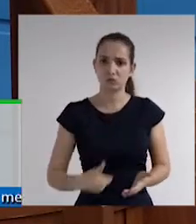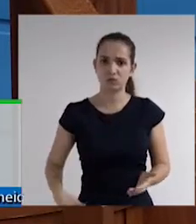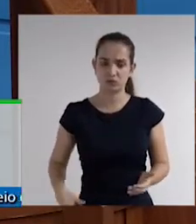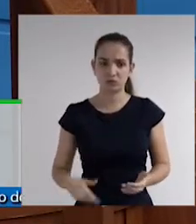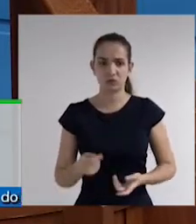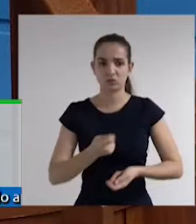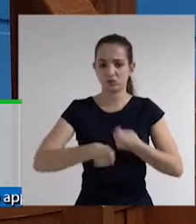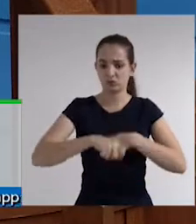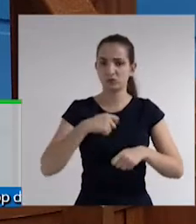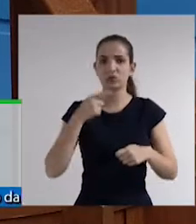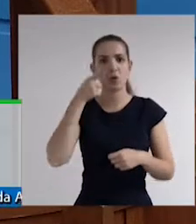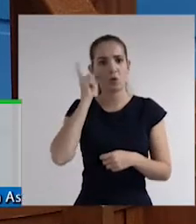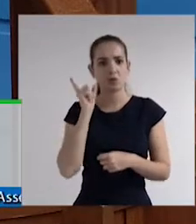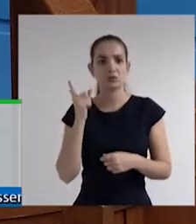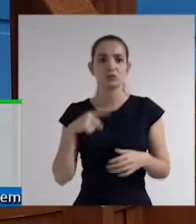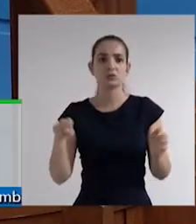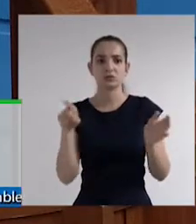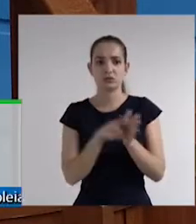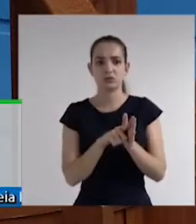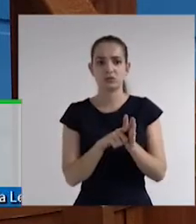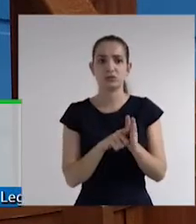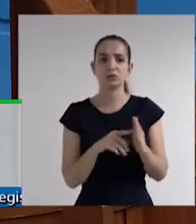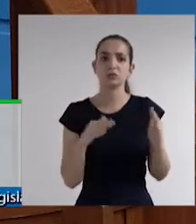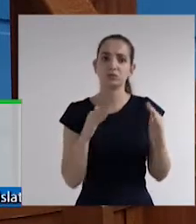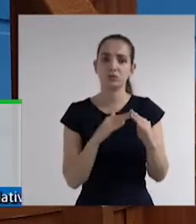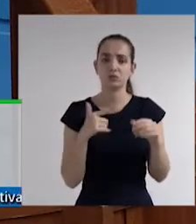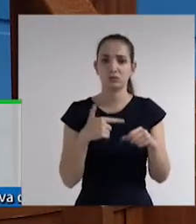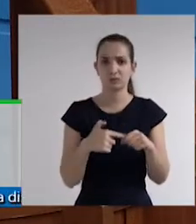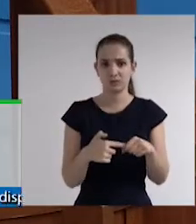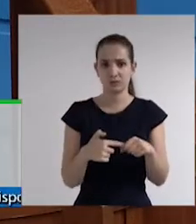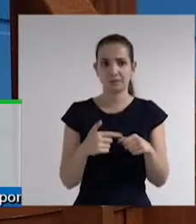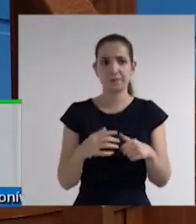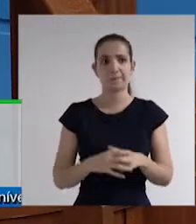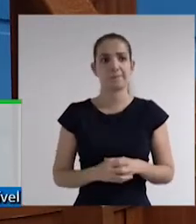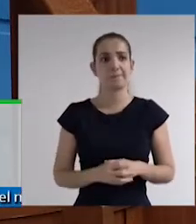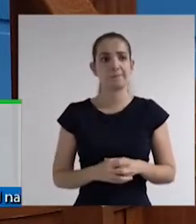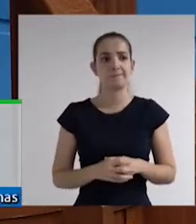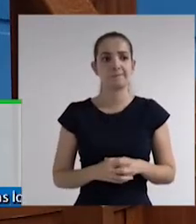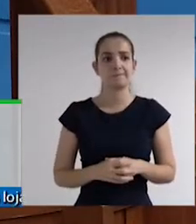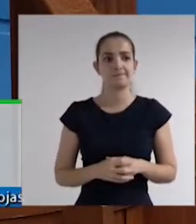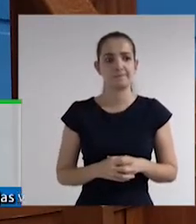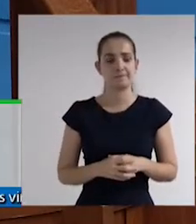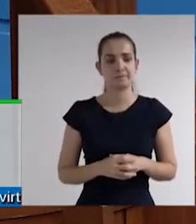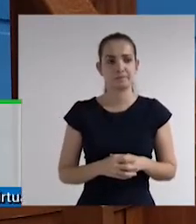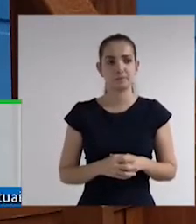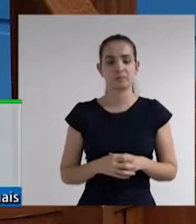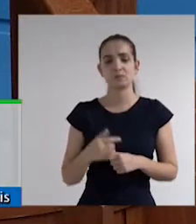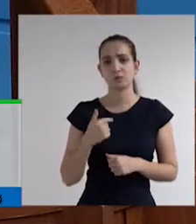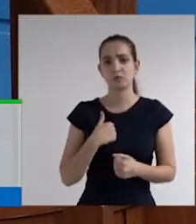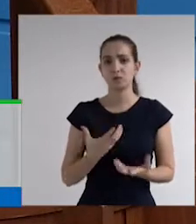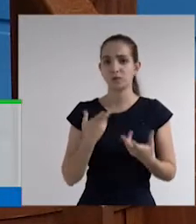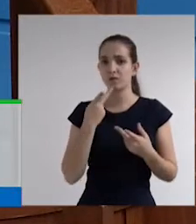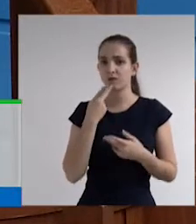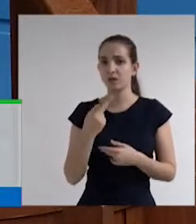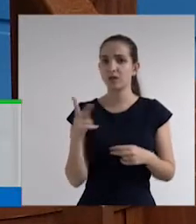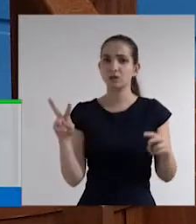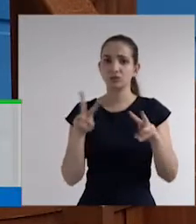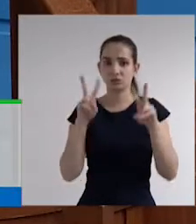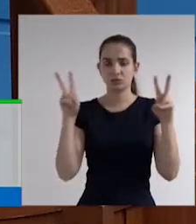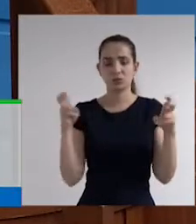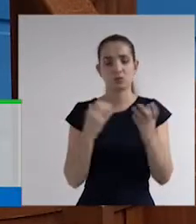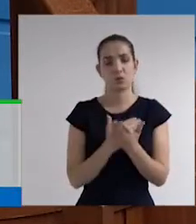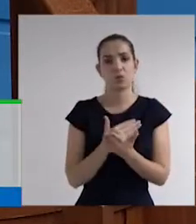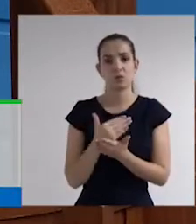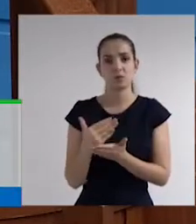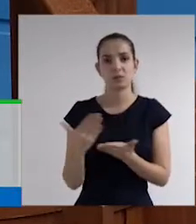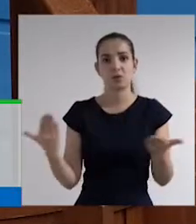ontem, que isso chegue na bomba, porque senão vai ficar no meio do caminho. Mas eu queria falar sobre um assunto que